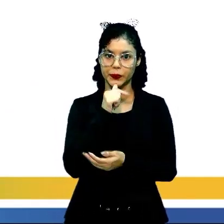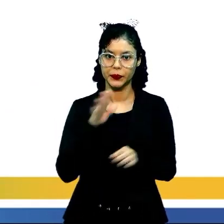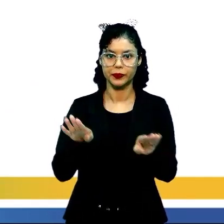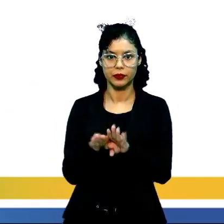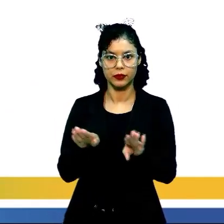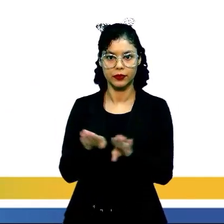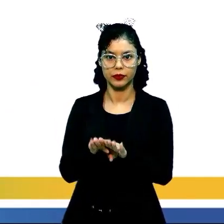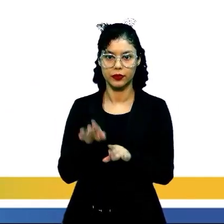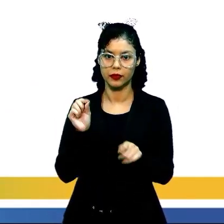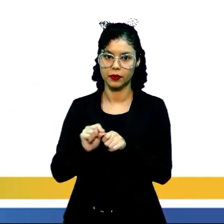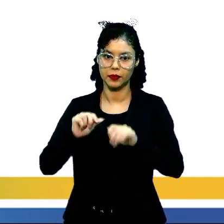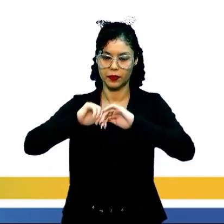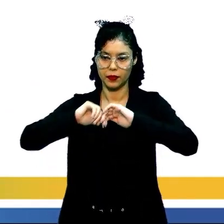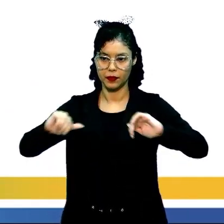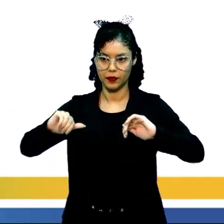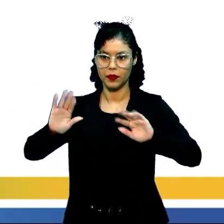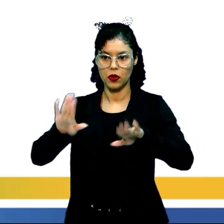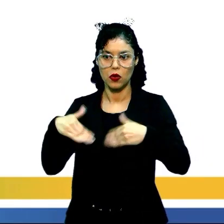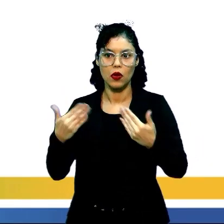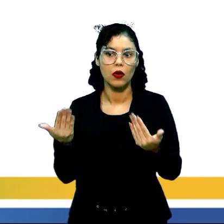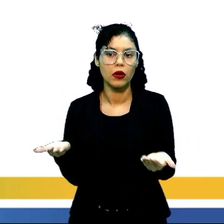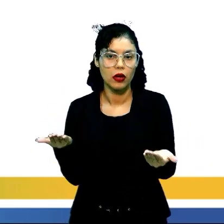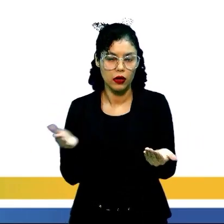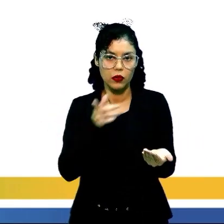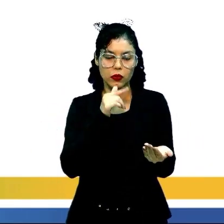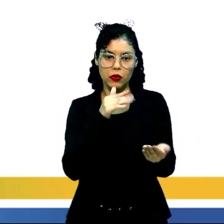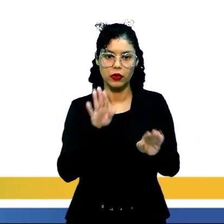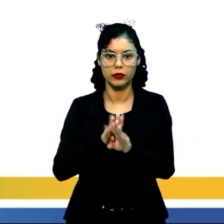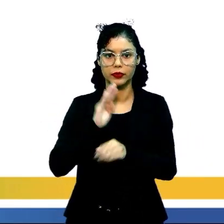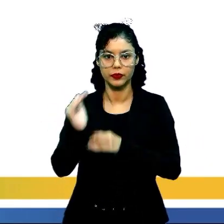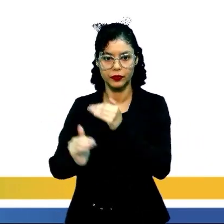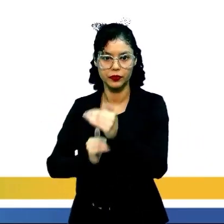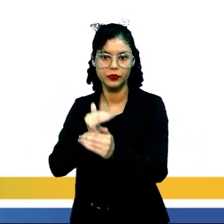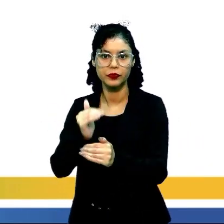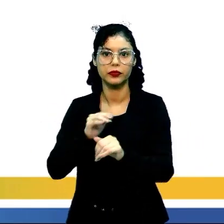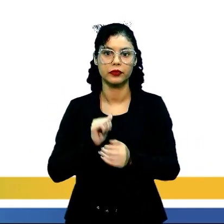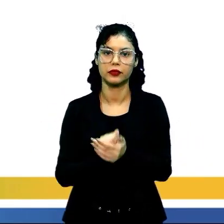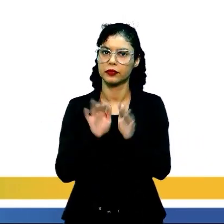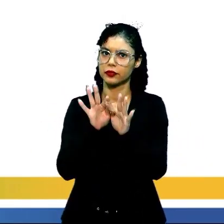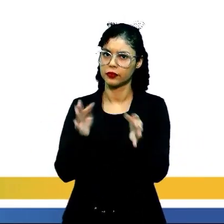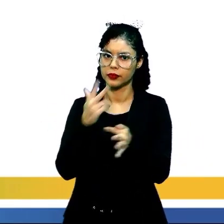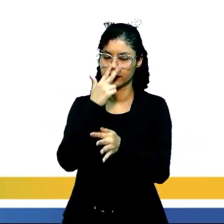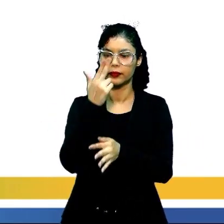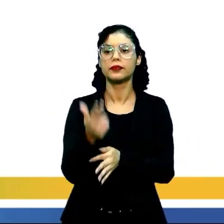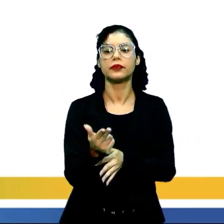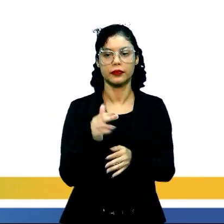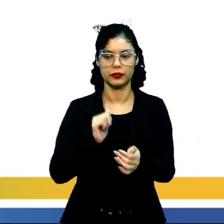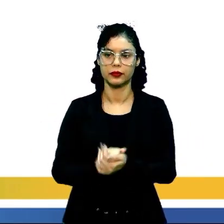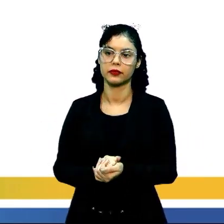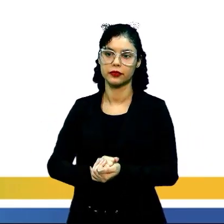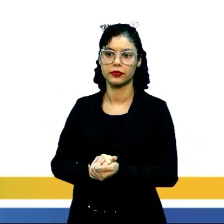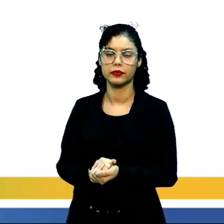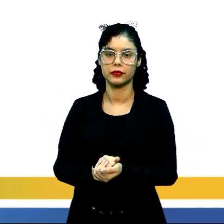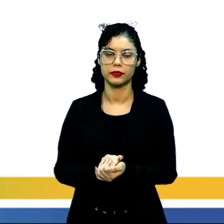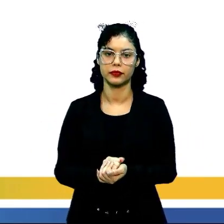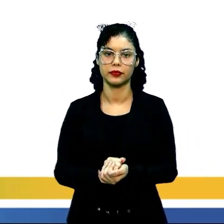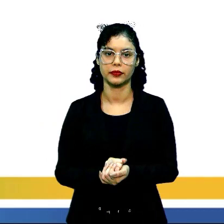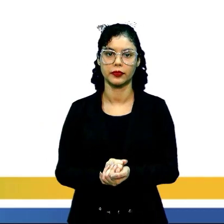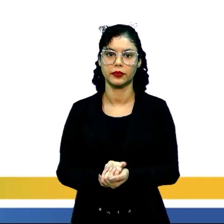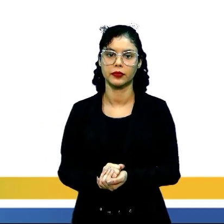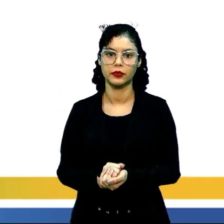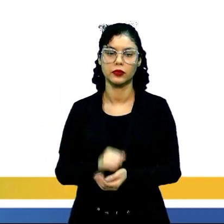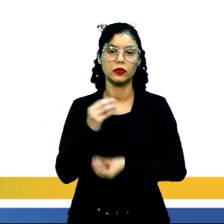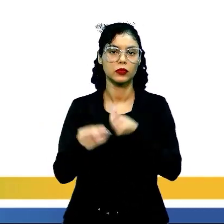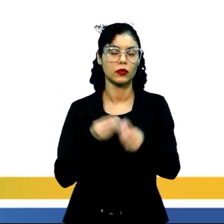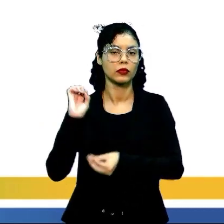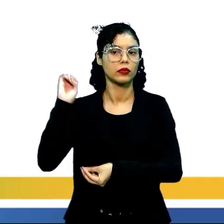não faço a distinção de quais são esses líquidos. E o processo ele é muito semelhante ao processo de destilação simples. Como